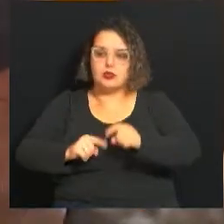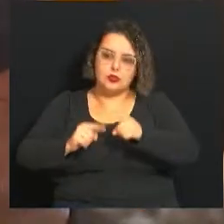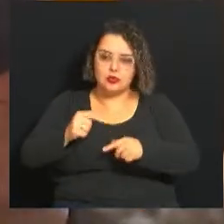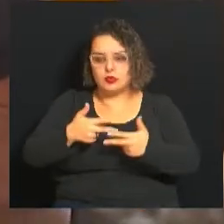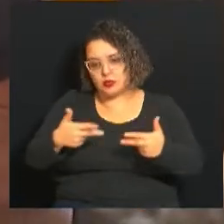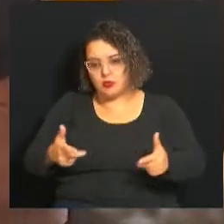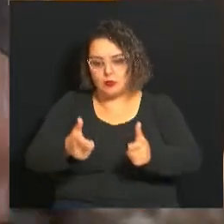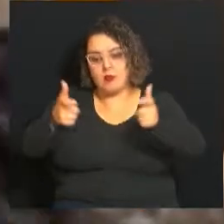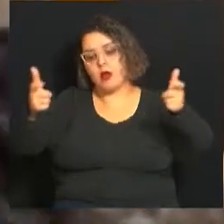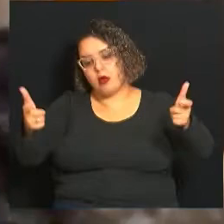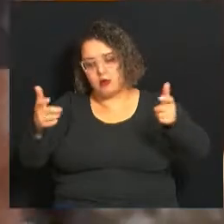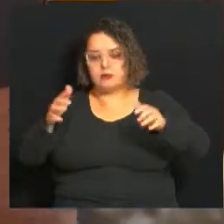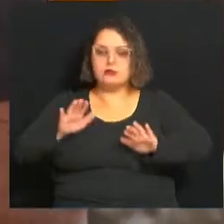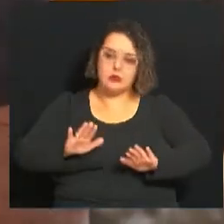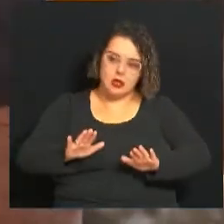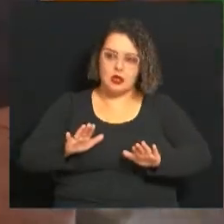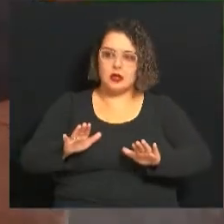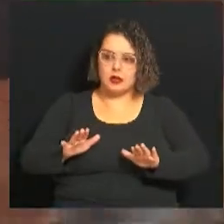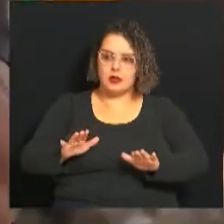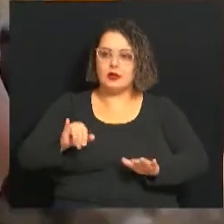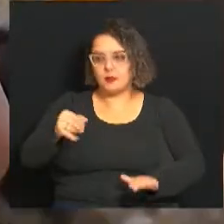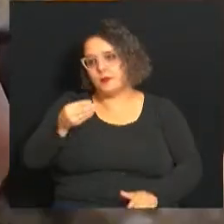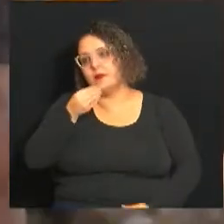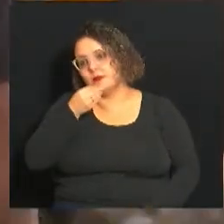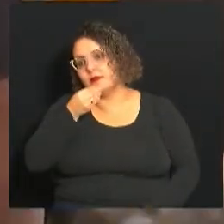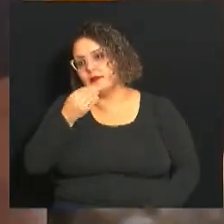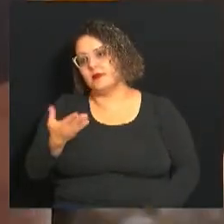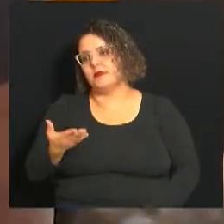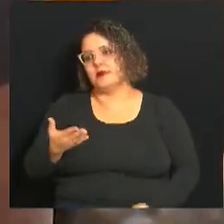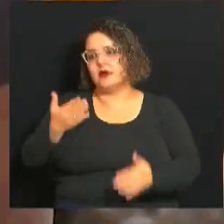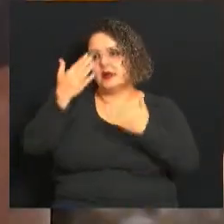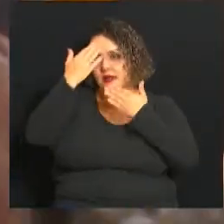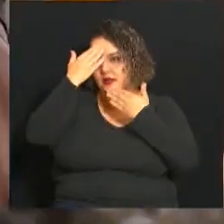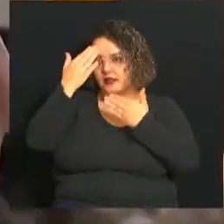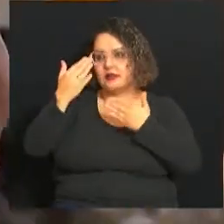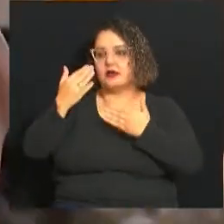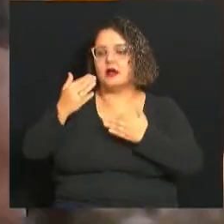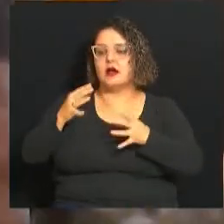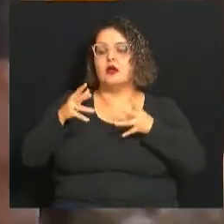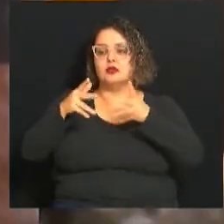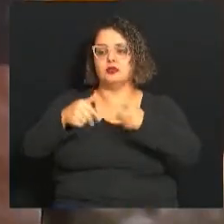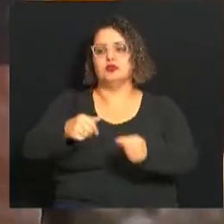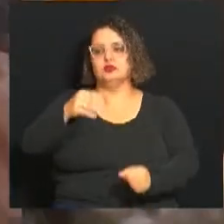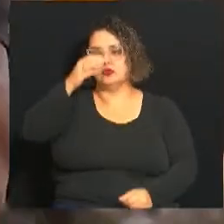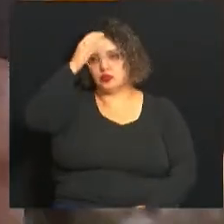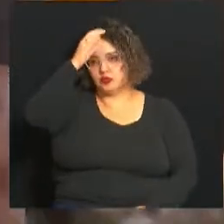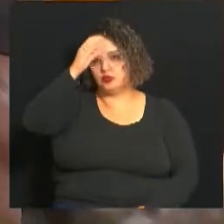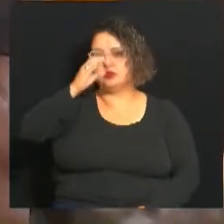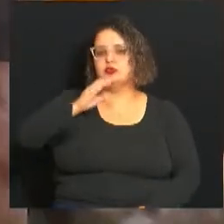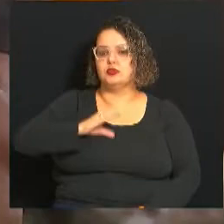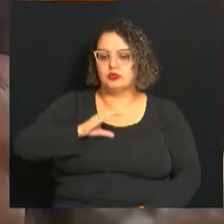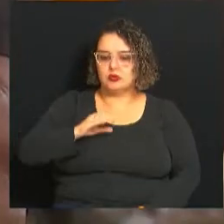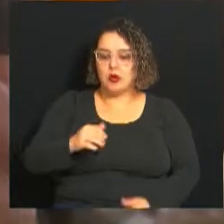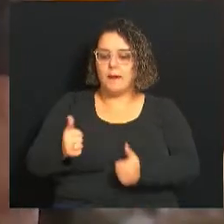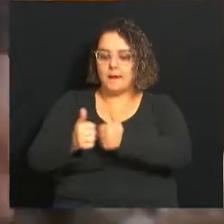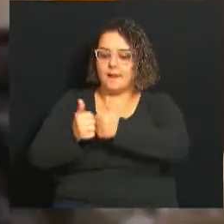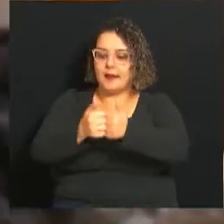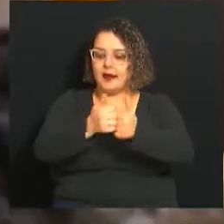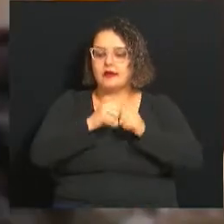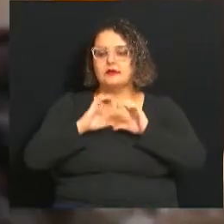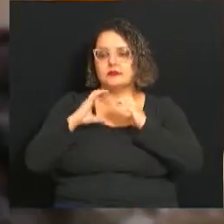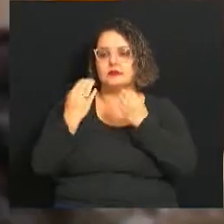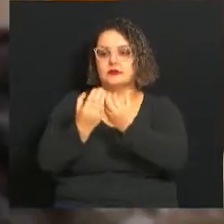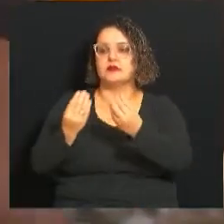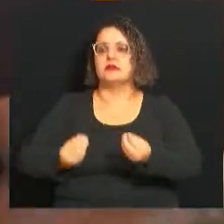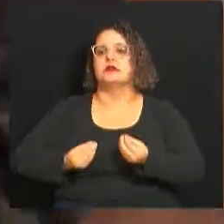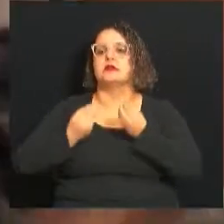mas eu também quero aproveitar essa oportunidade para agradecer aos munícipes aqui do entorno da cooperativa que trazem os seus recicláveis aqui para